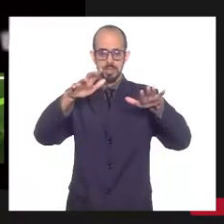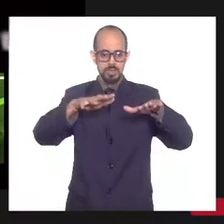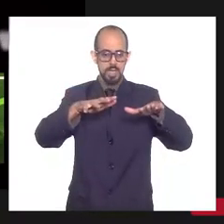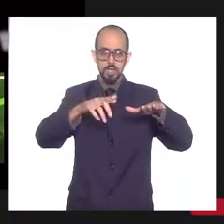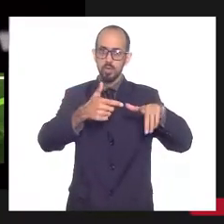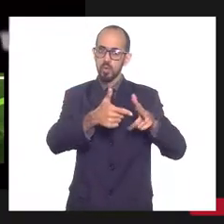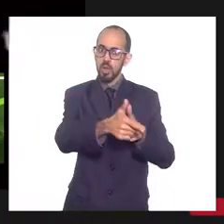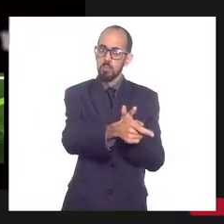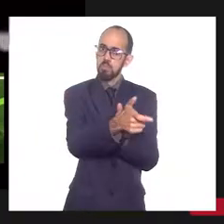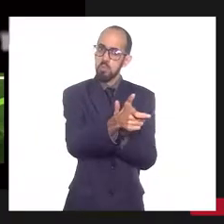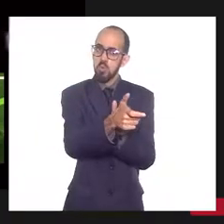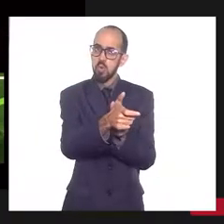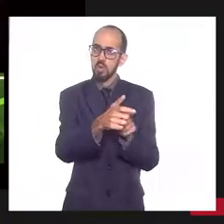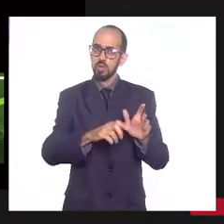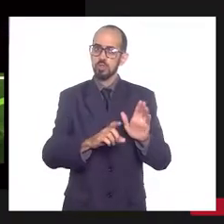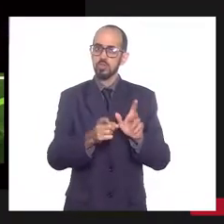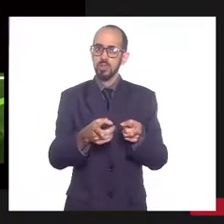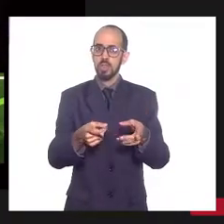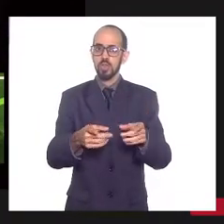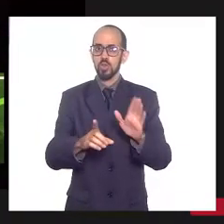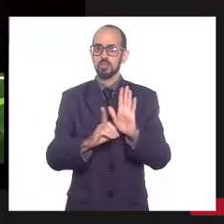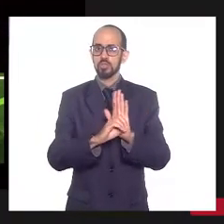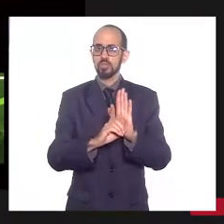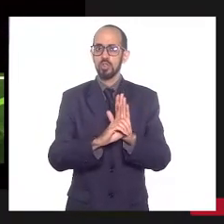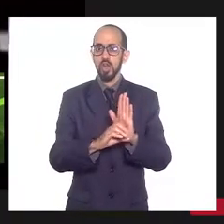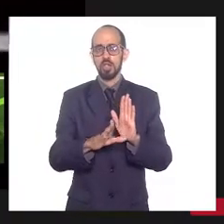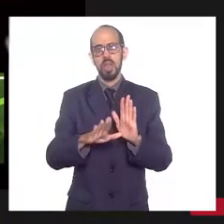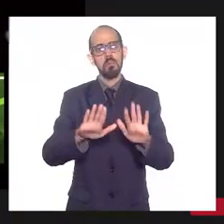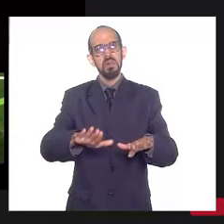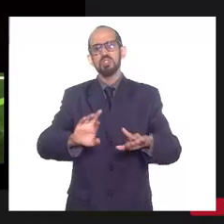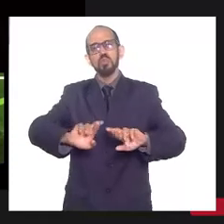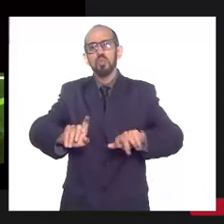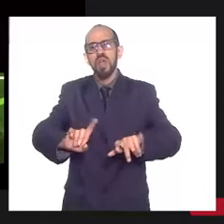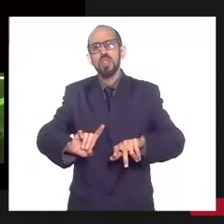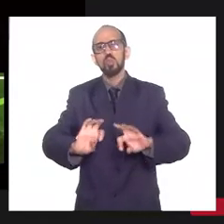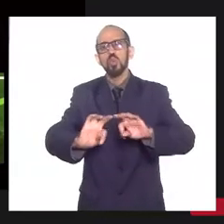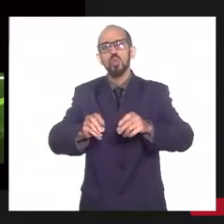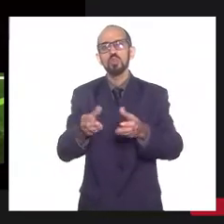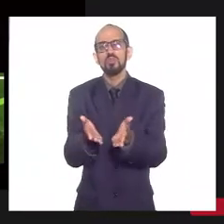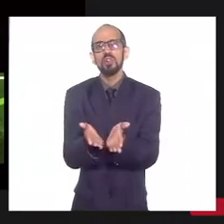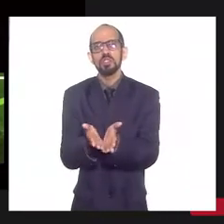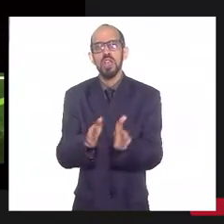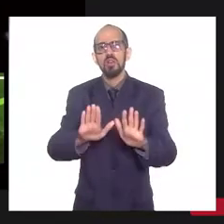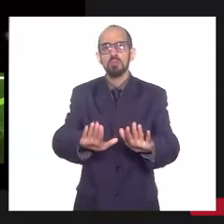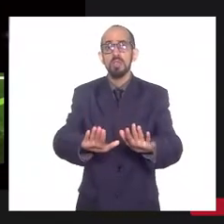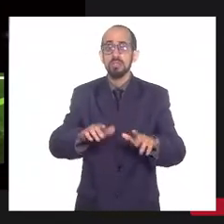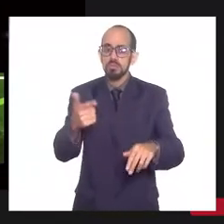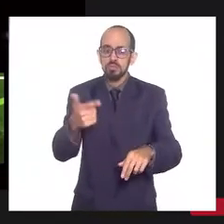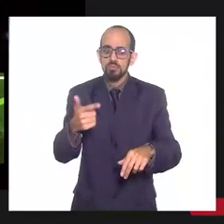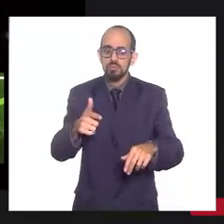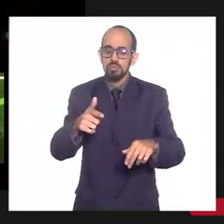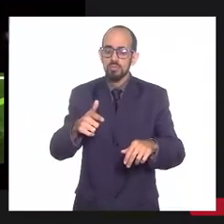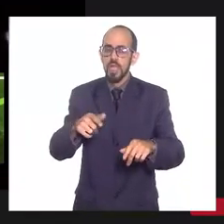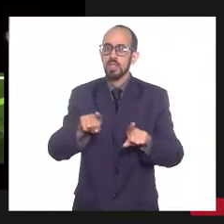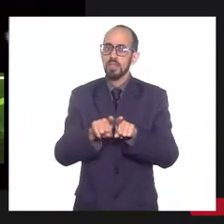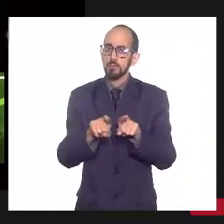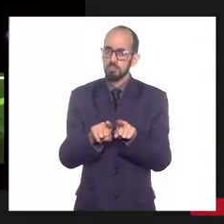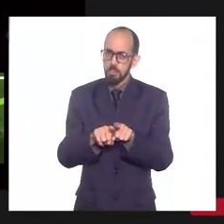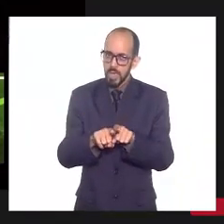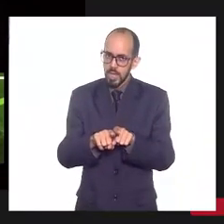de traficantes a mas não são todos os evangélicos mas também não há nenhuma manifestação oficial